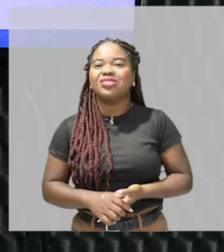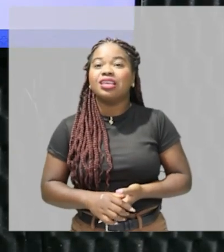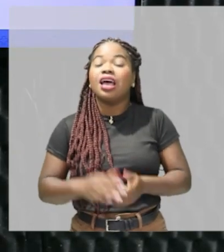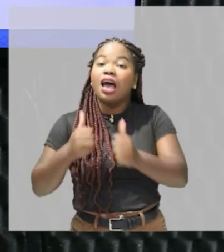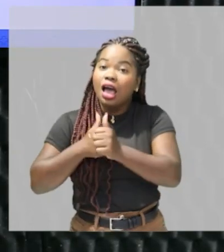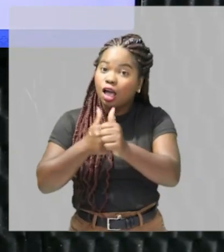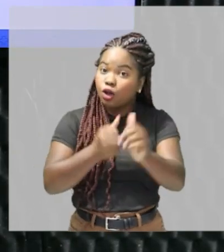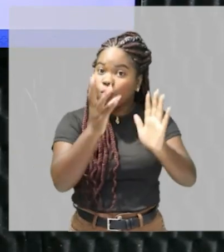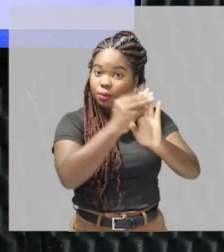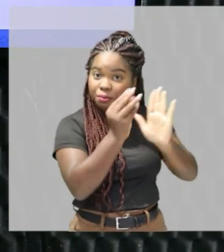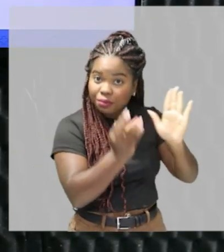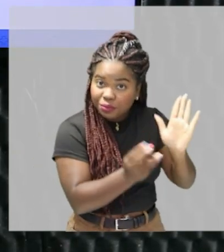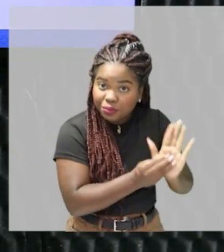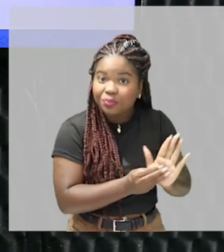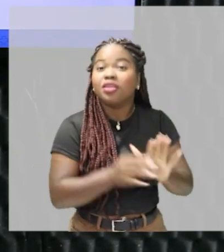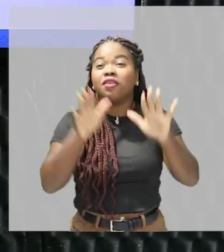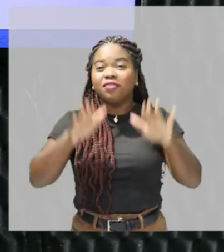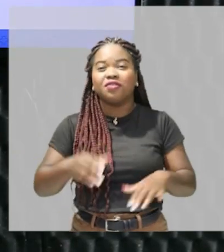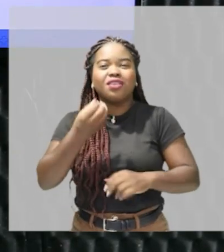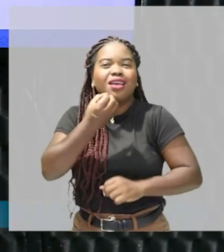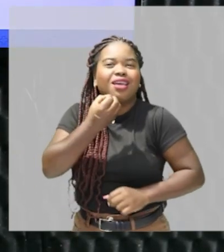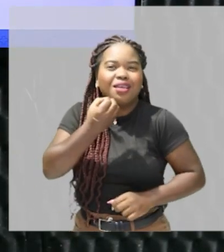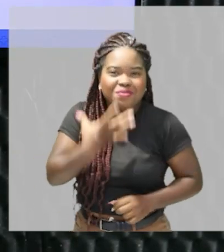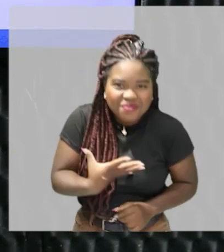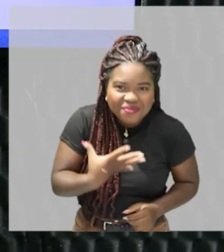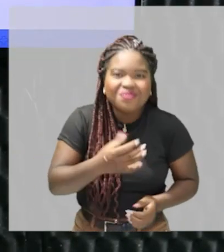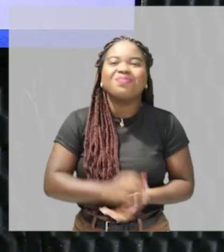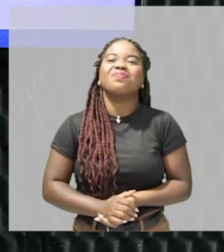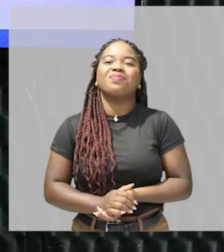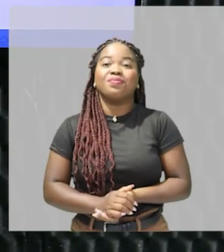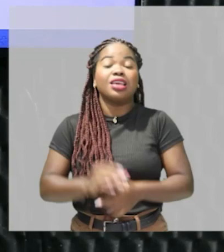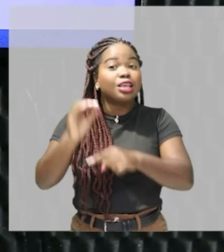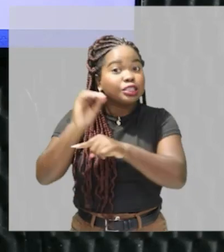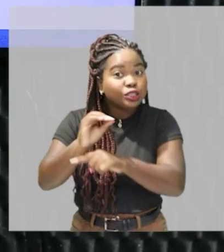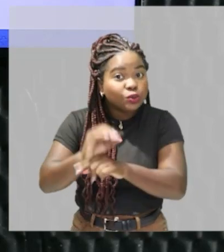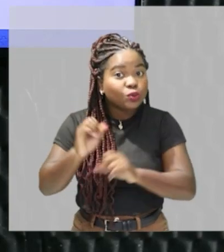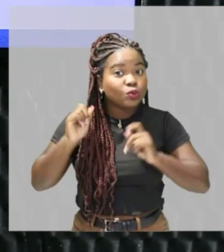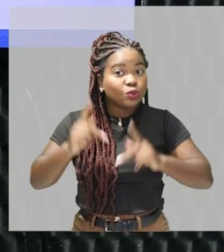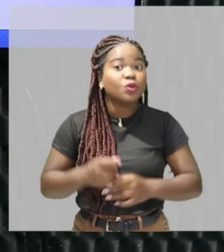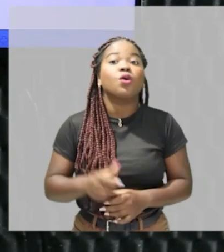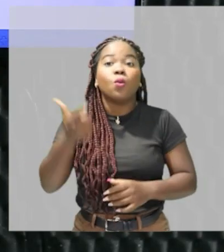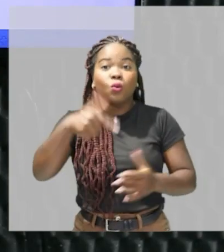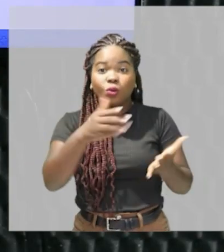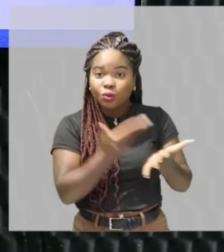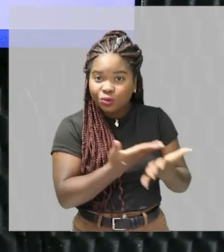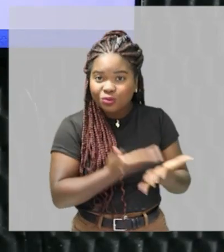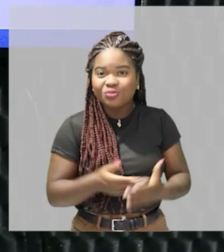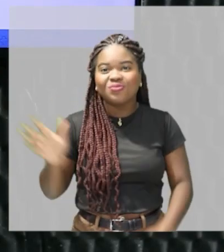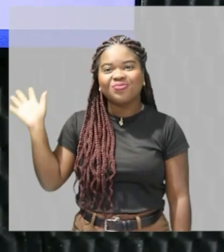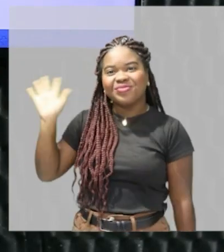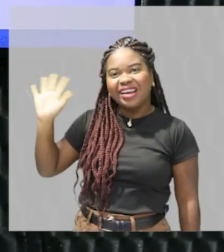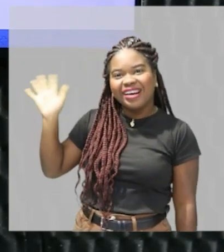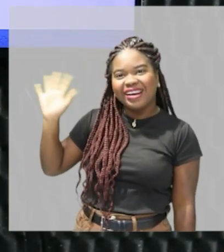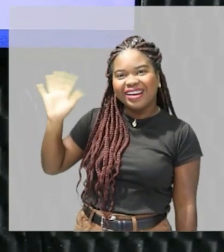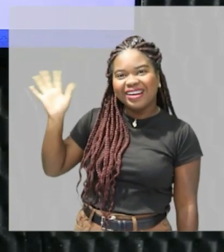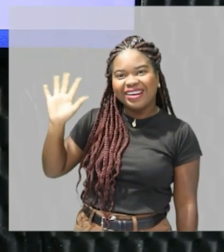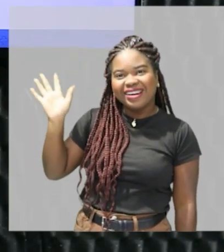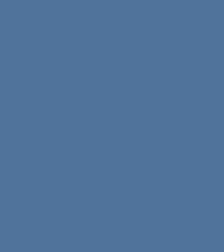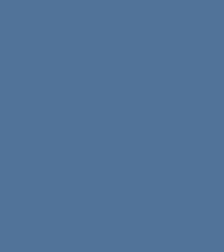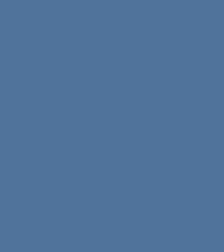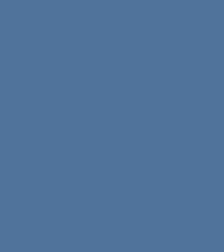os nossos conteúdos. Fiquem bem, se cuidem, continuem estudando. Até a próxima e bye, bye!